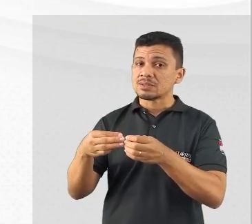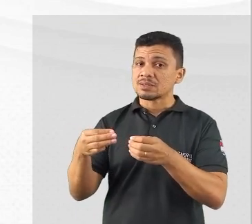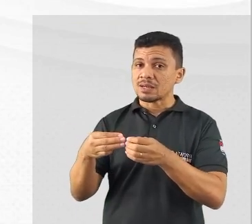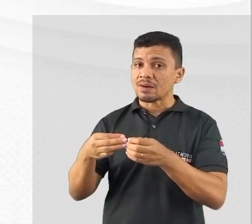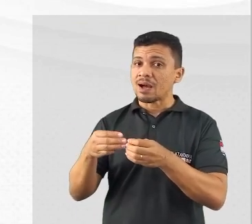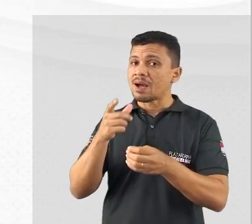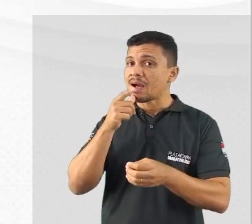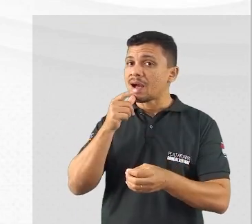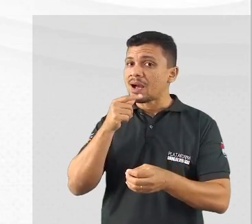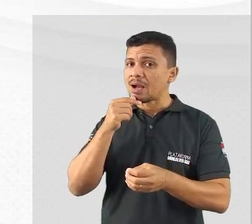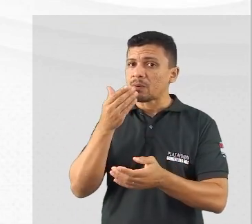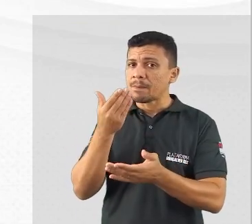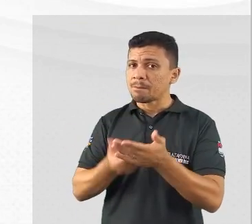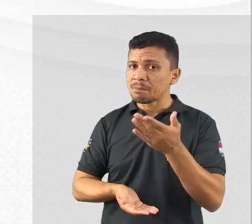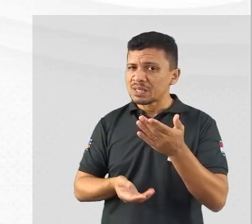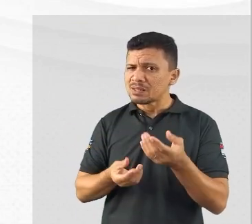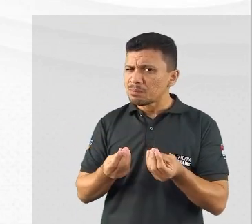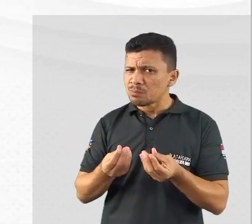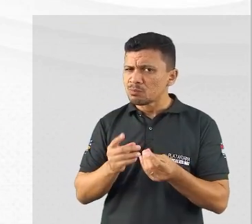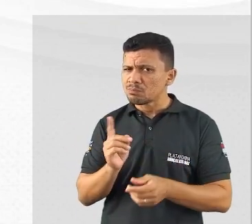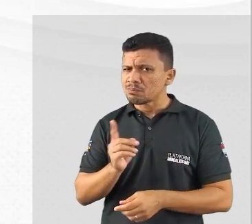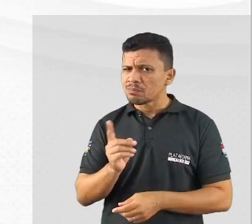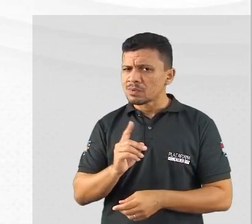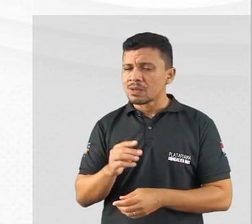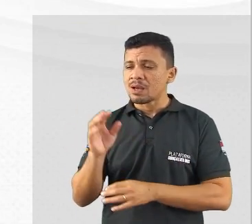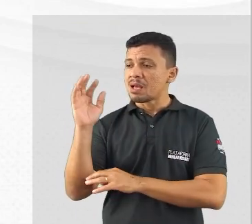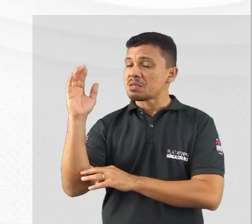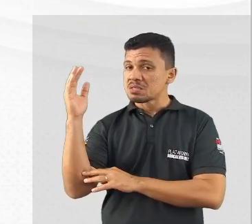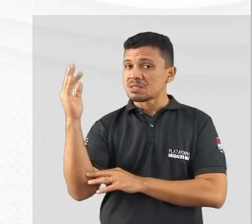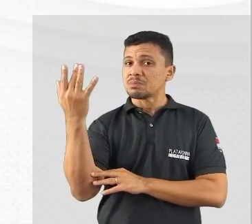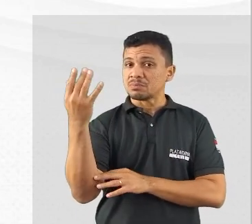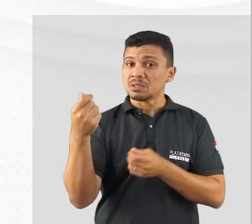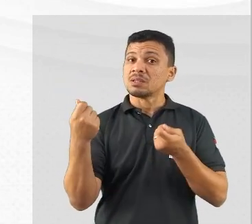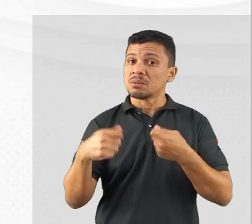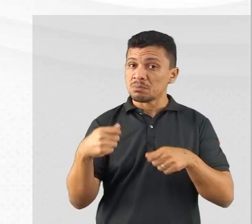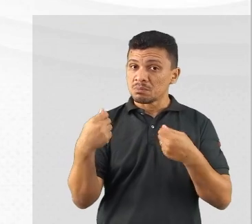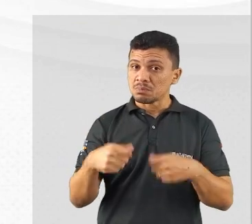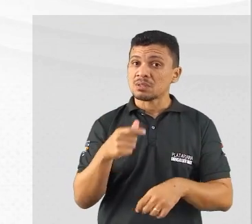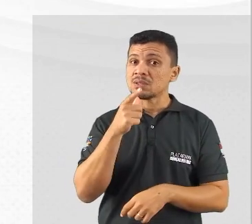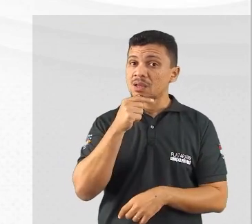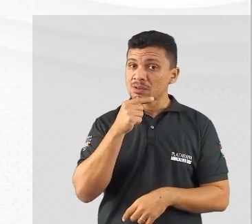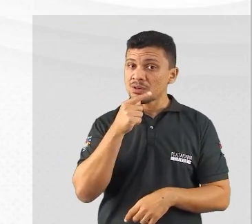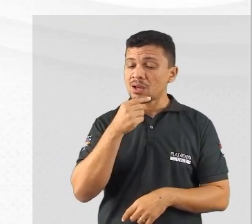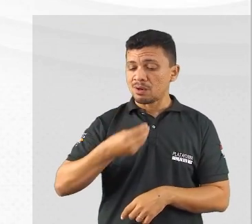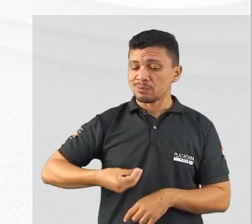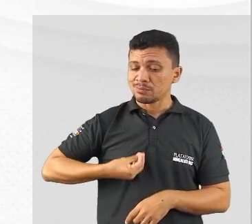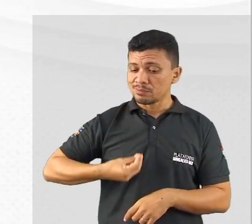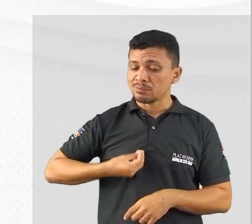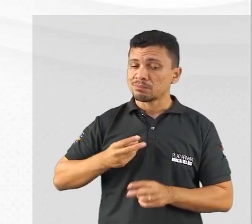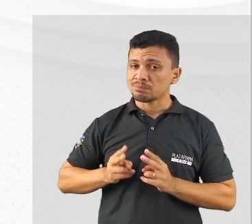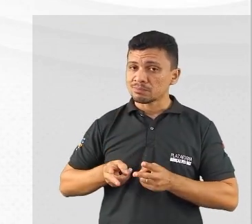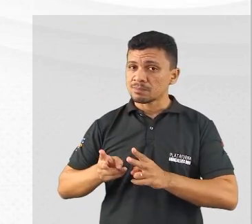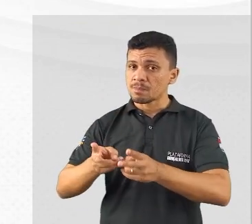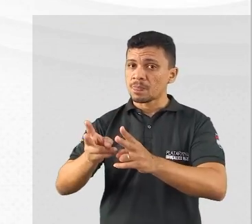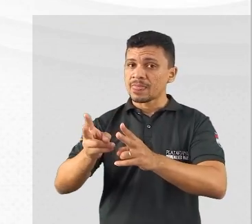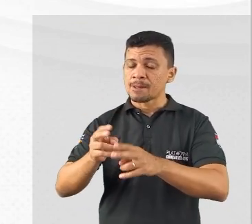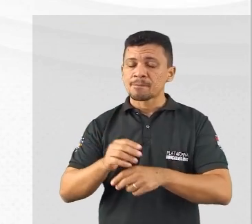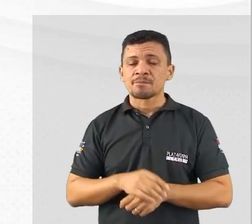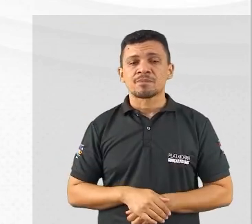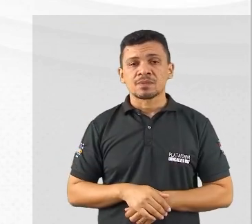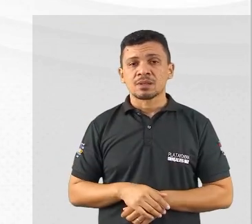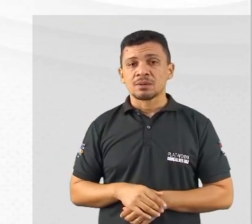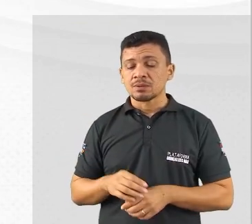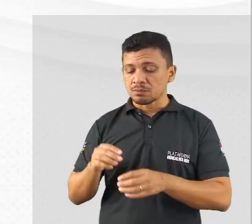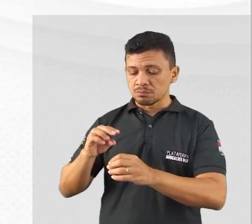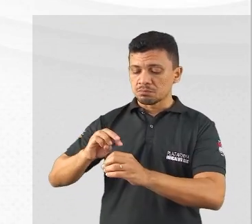muita água, né? A gente sabe que as plantas, elas precisam de água, né, para sobreviver ainda mais. Então, essa